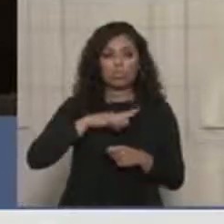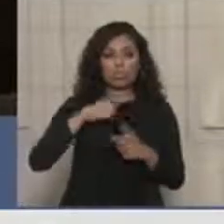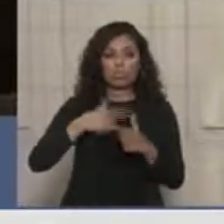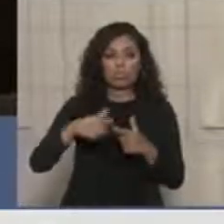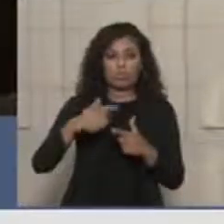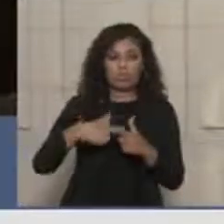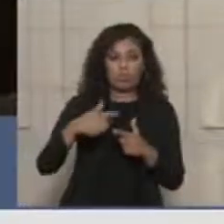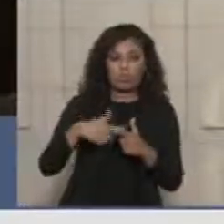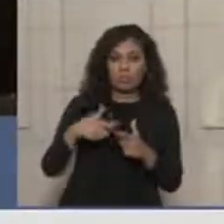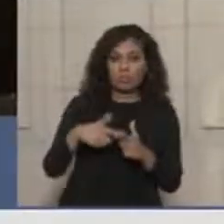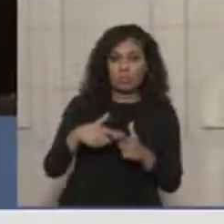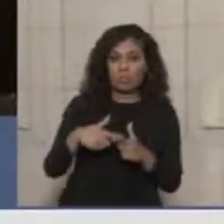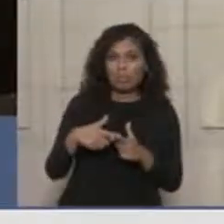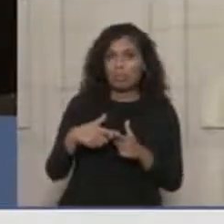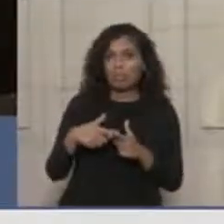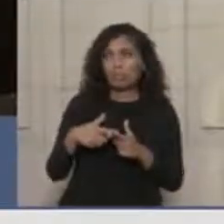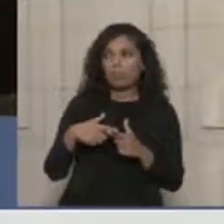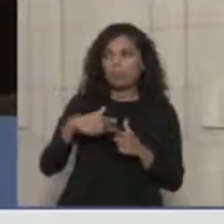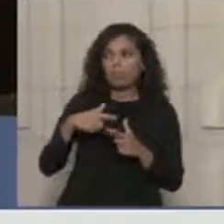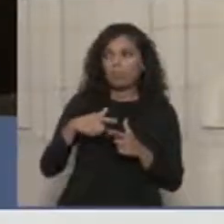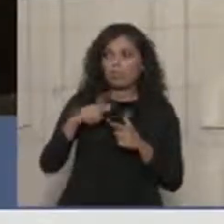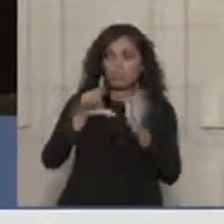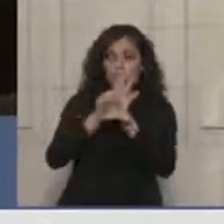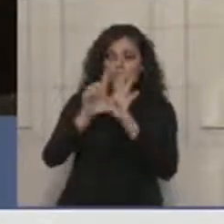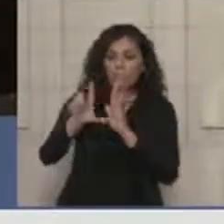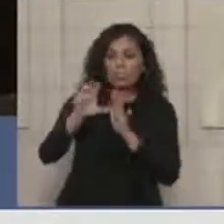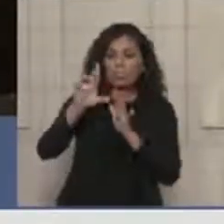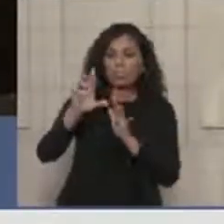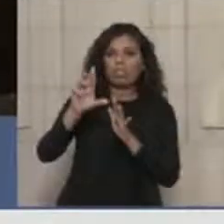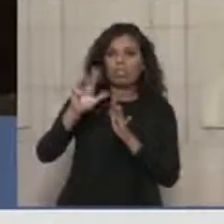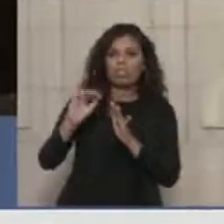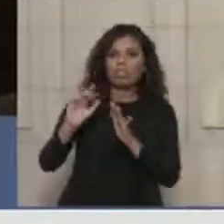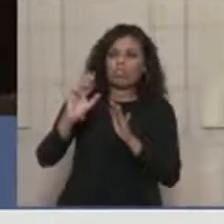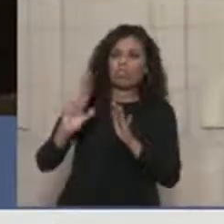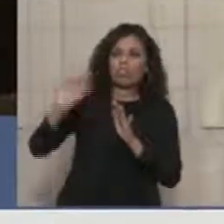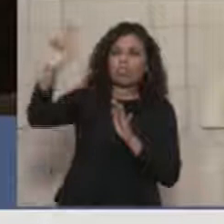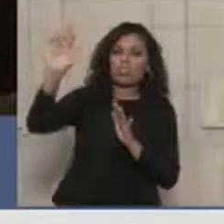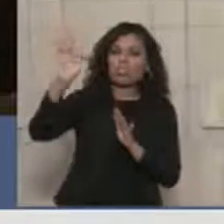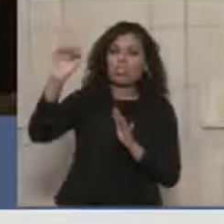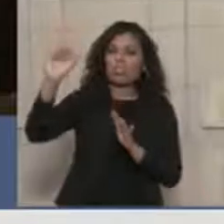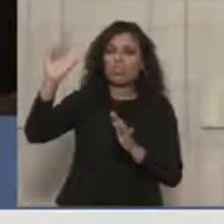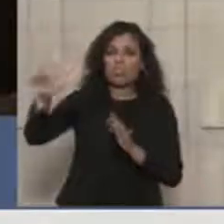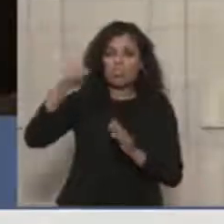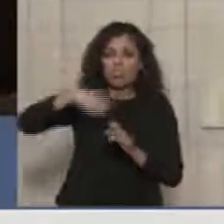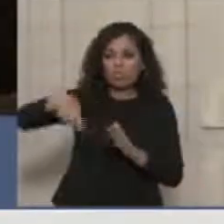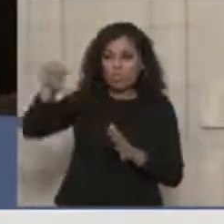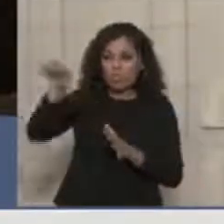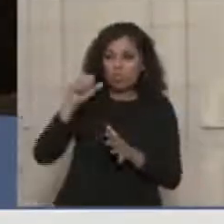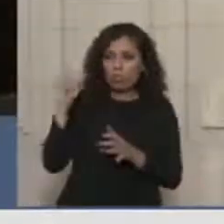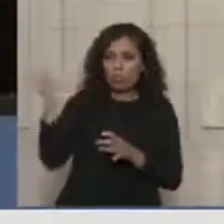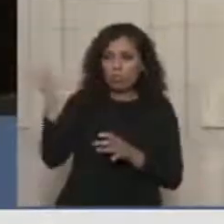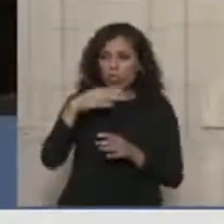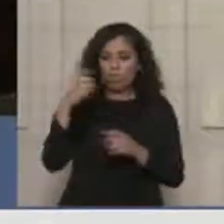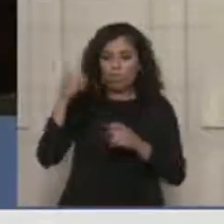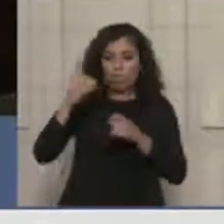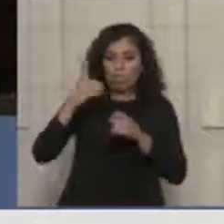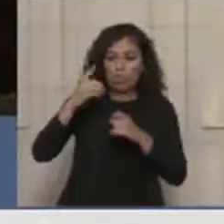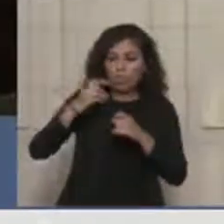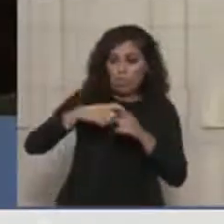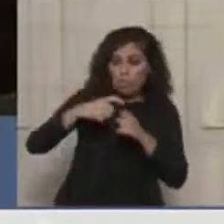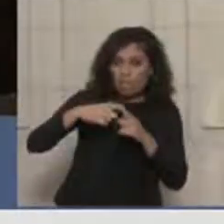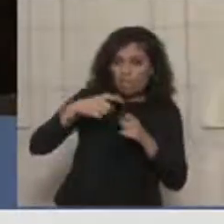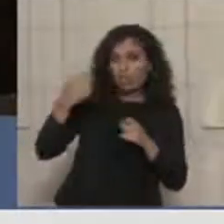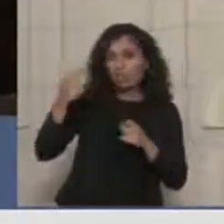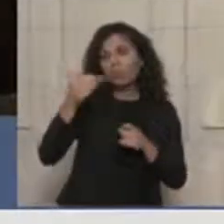de responsabilidade fiscal, não podemos contratar mais funcionários. E aí, nós